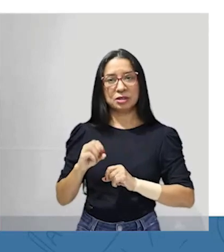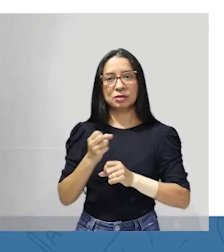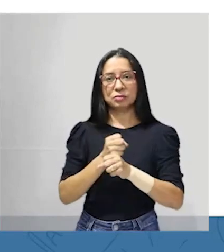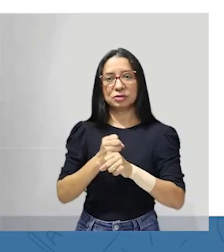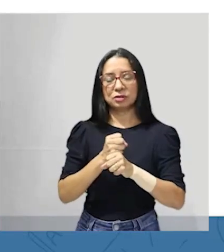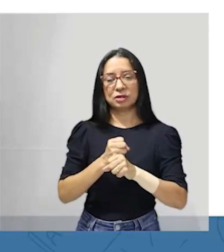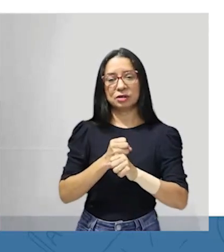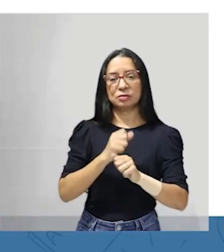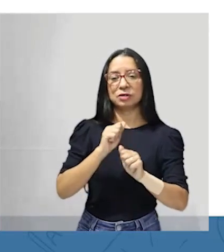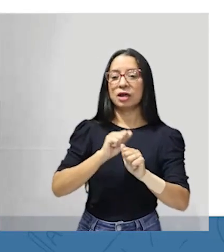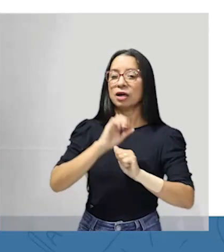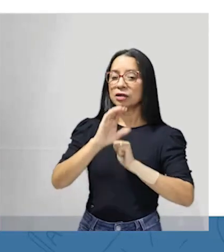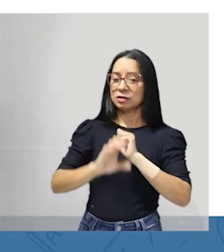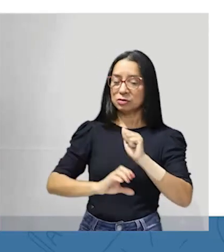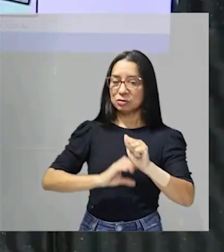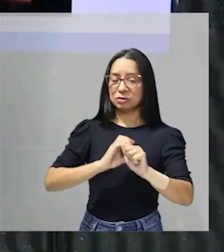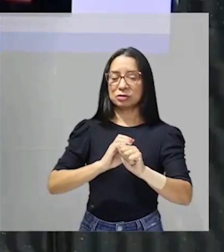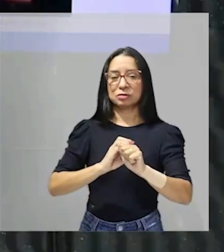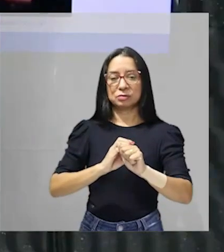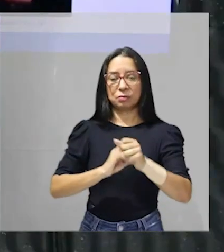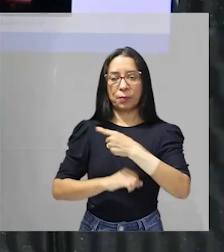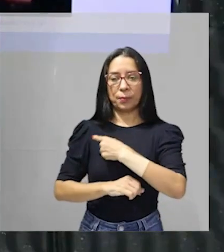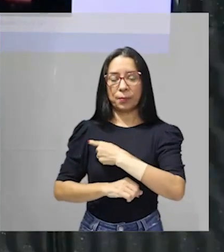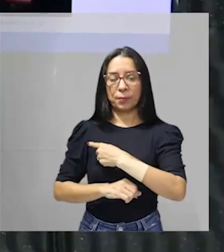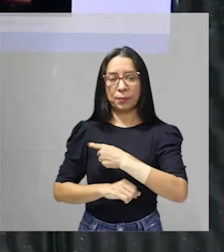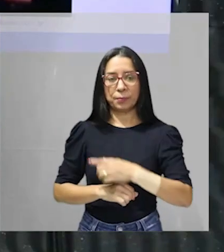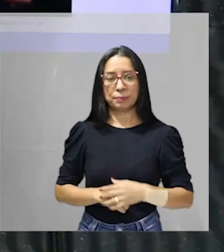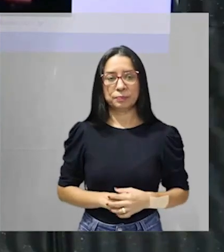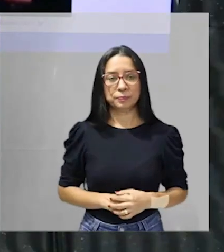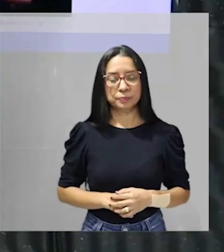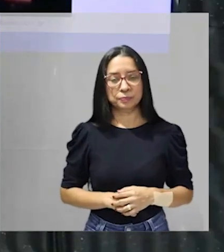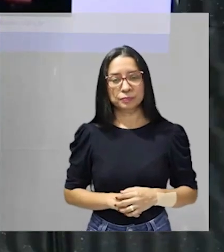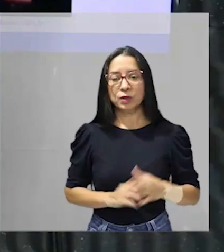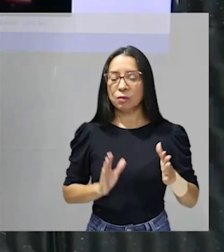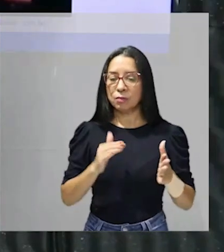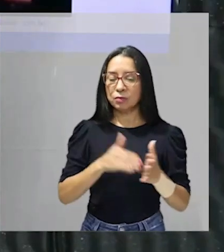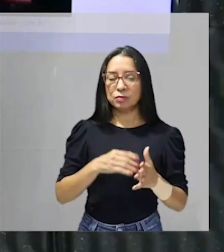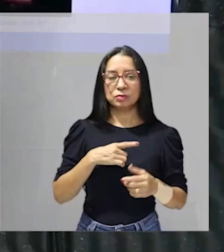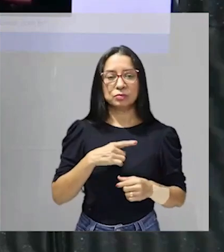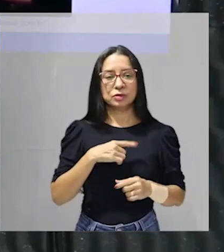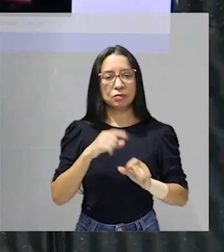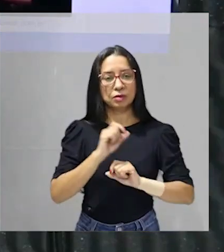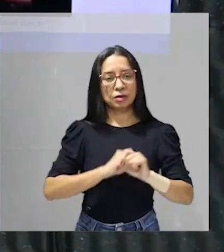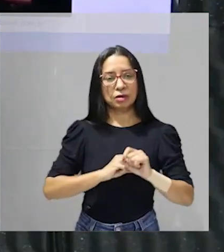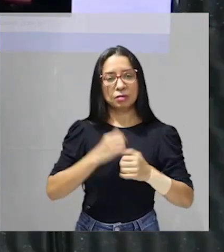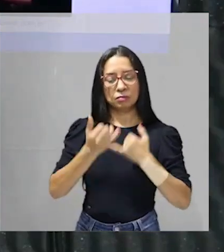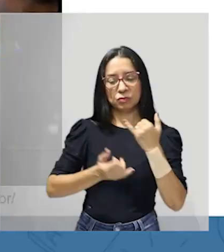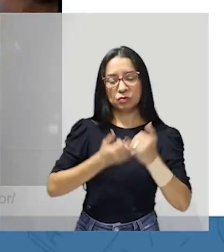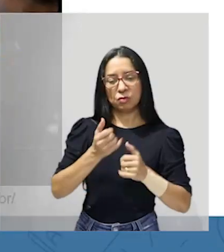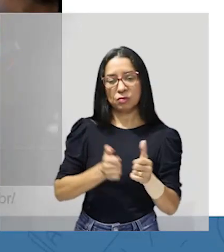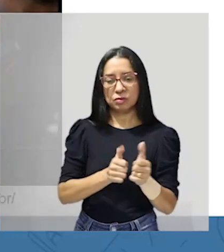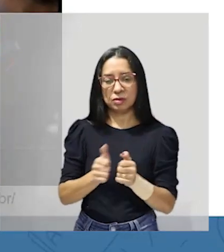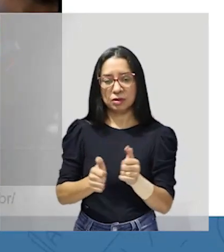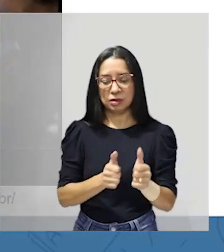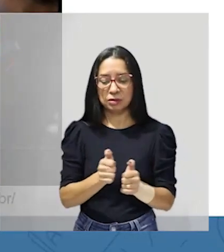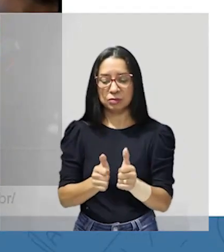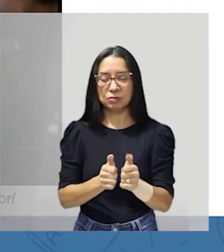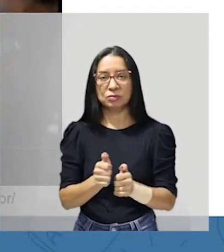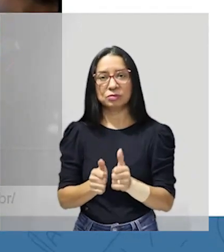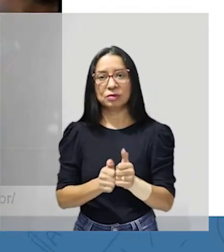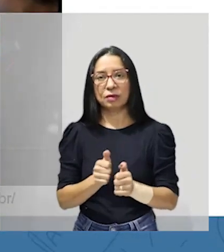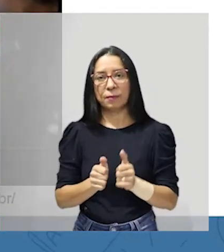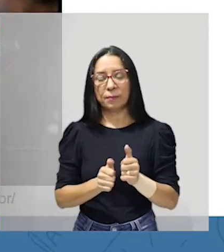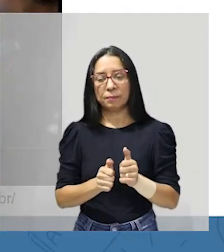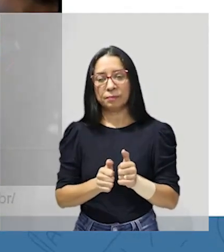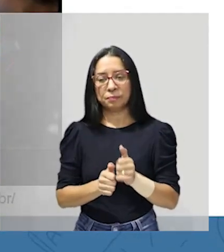aí vocês também conhecem muito bem e por último eu trouxe aqui os jogos eletrônicos que são